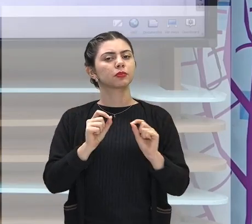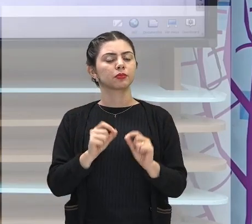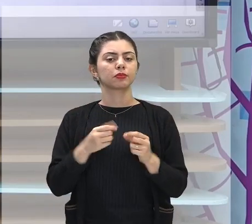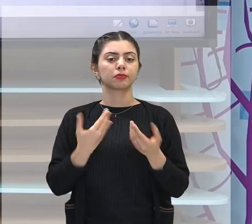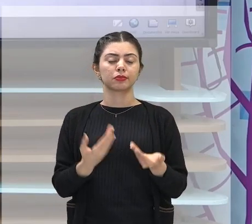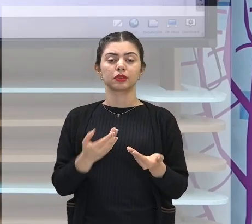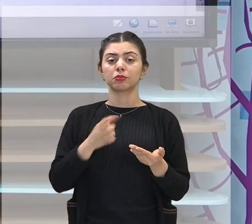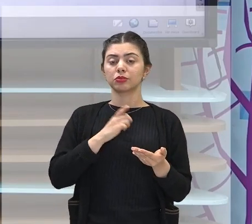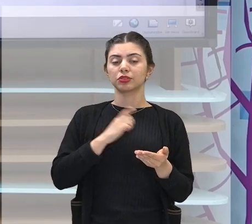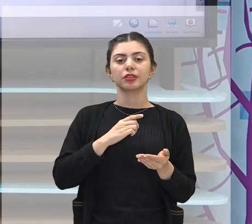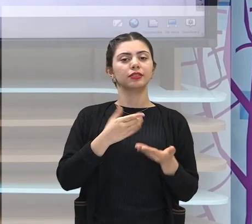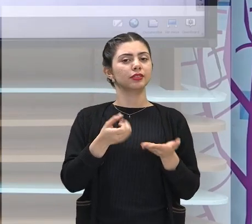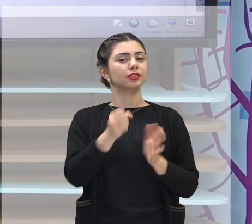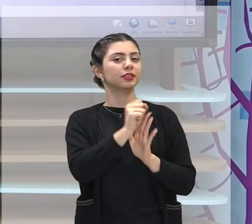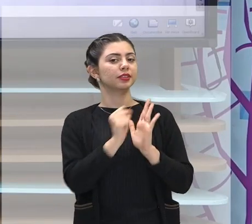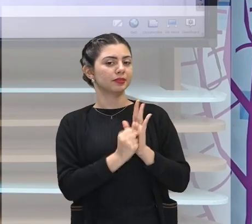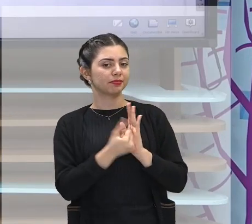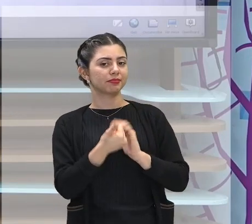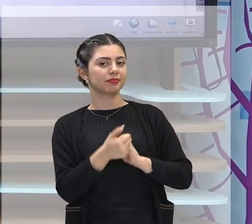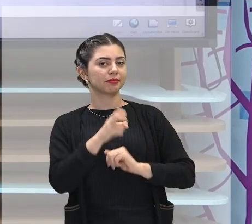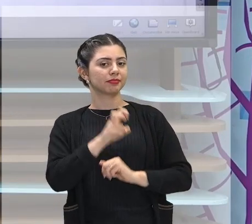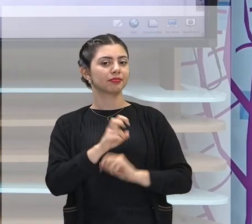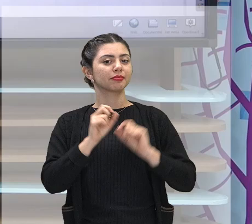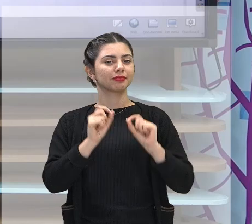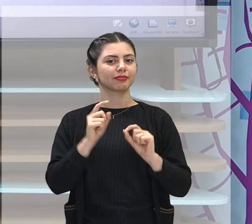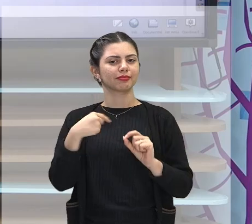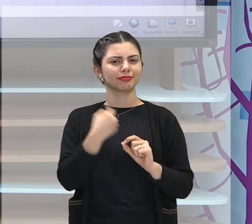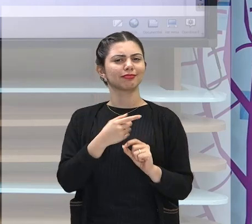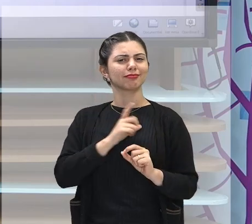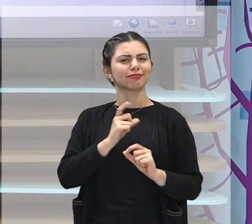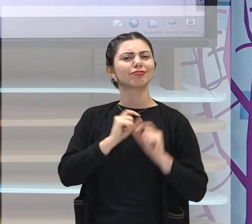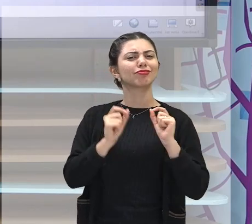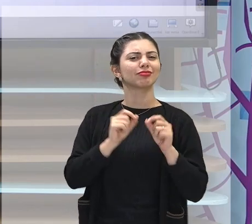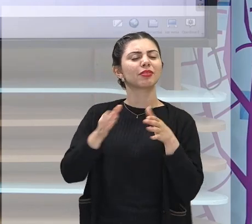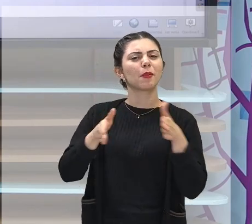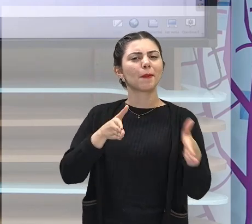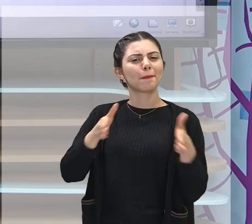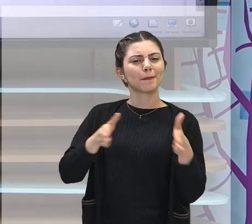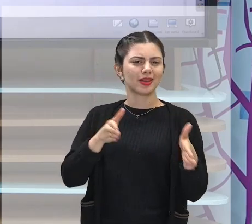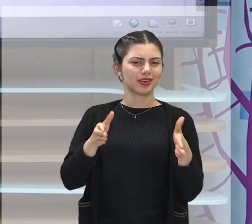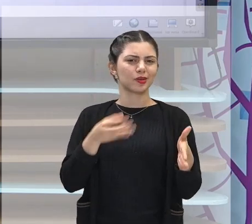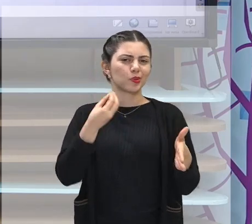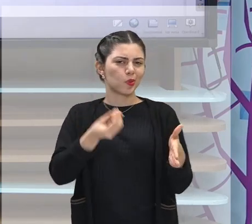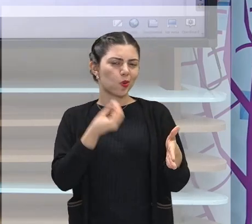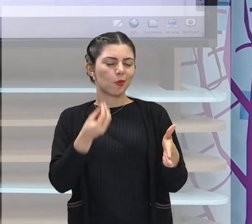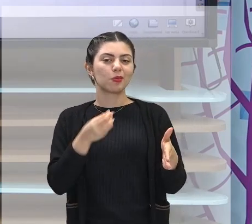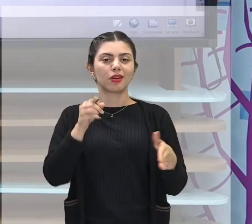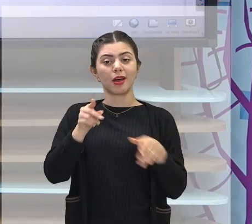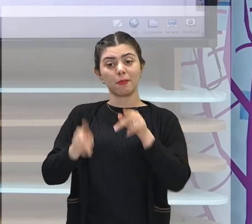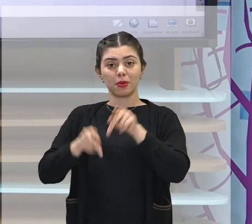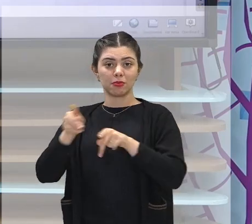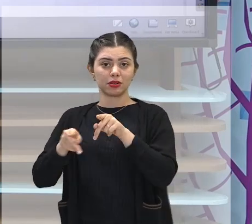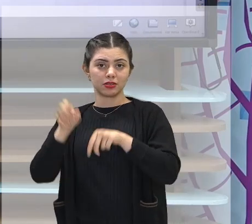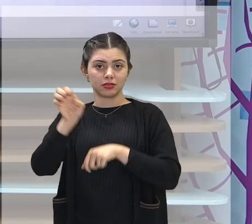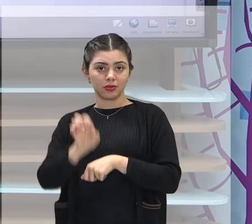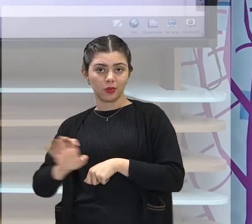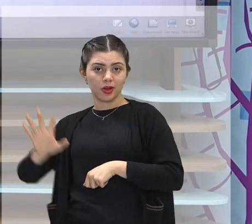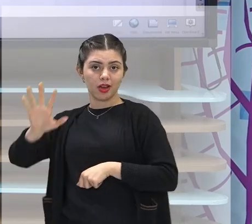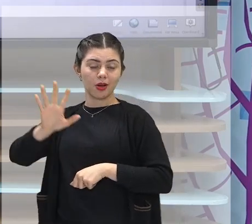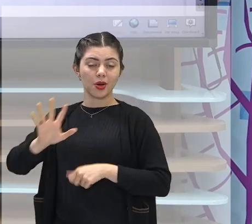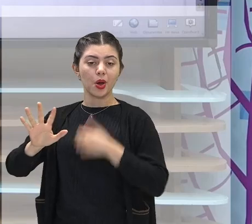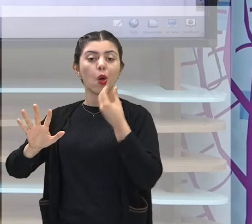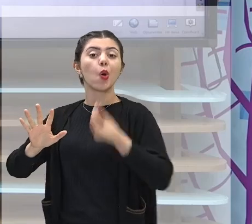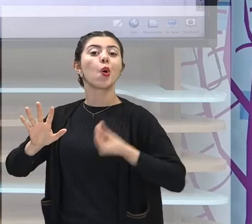do século XV, nós temos, né, um período na qual o povo europeu irá